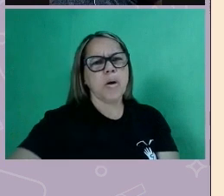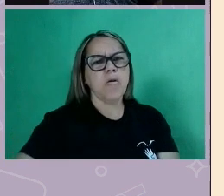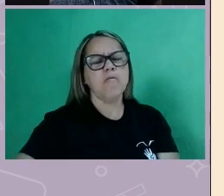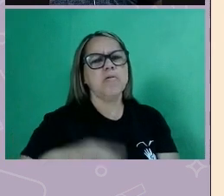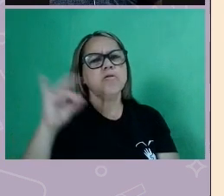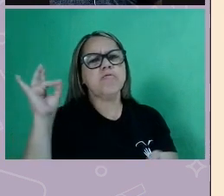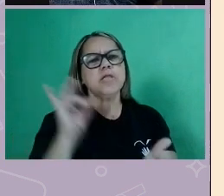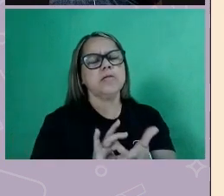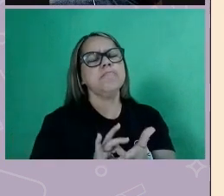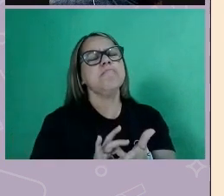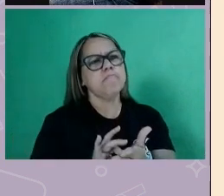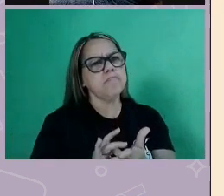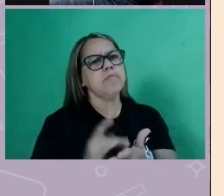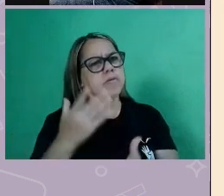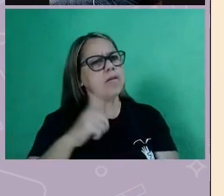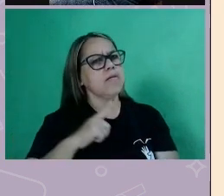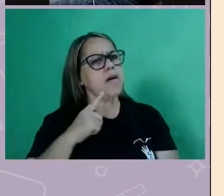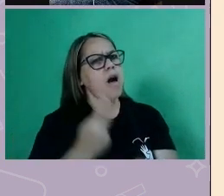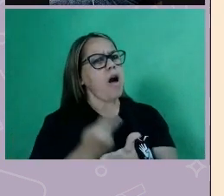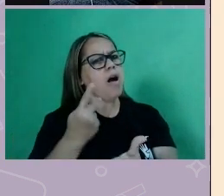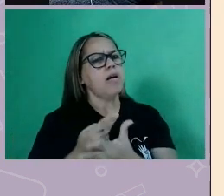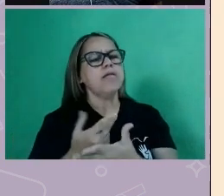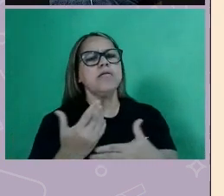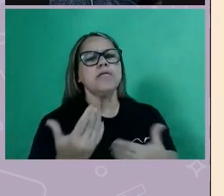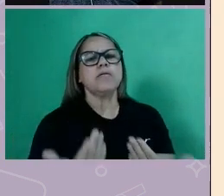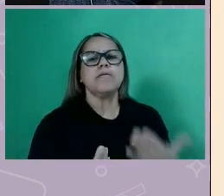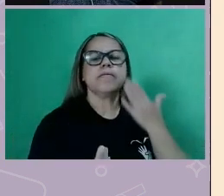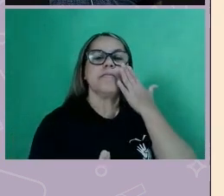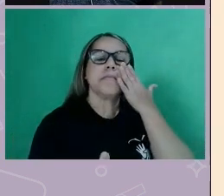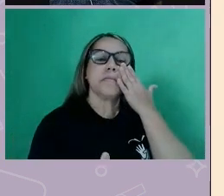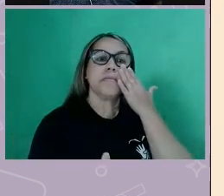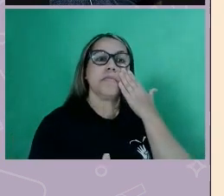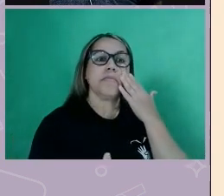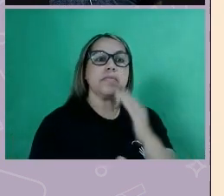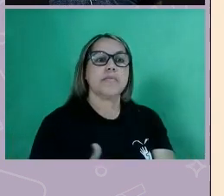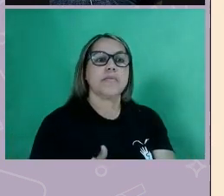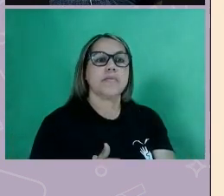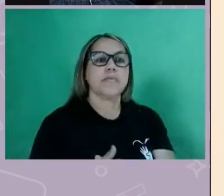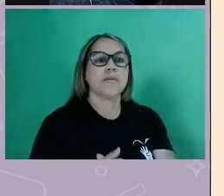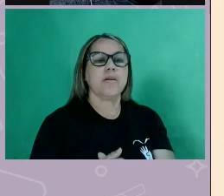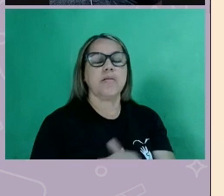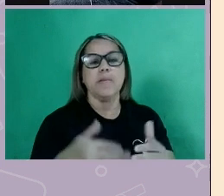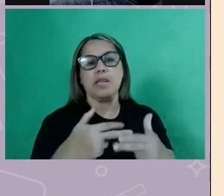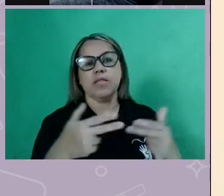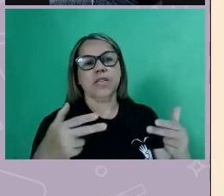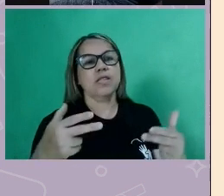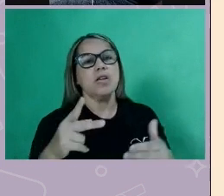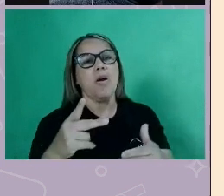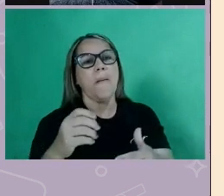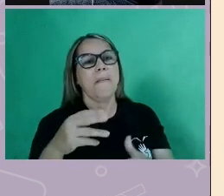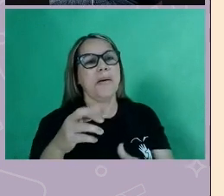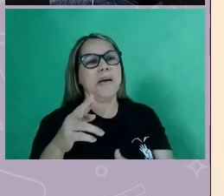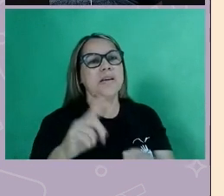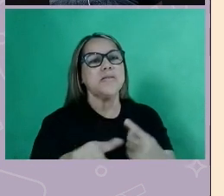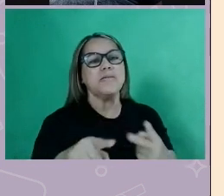que comprovam sua existência como as obras de Homero e Hesíldo